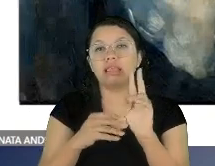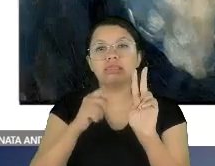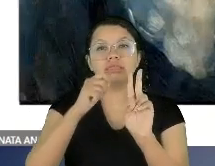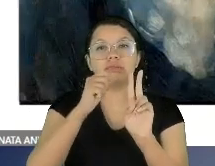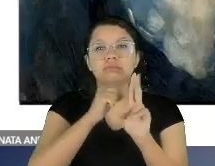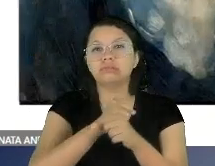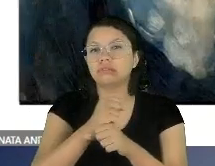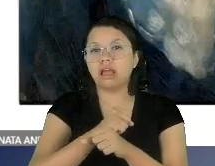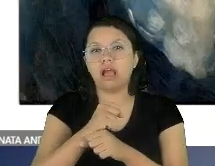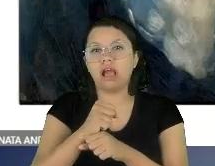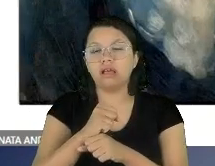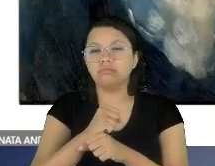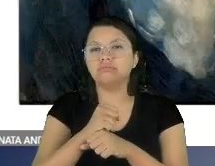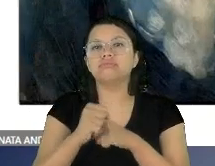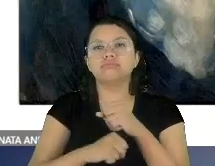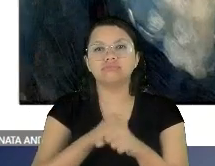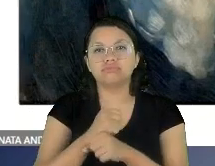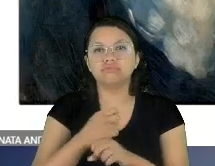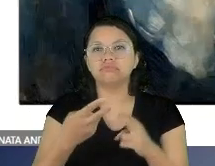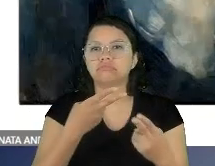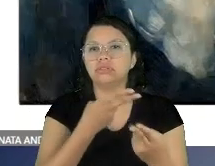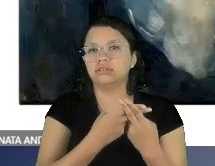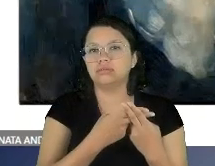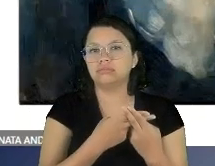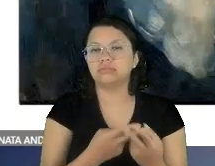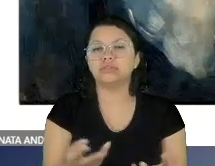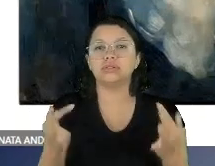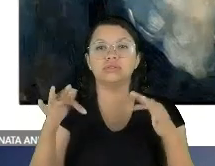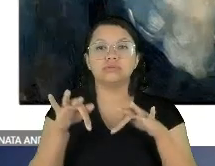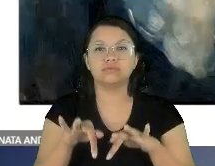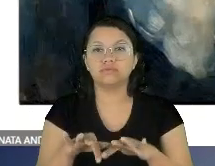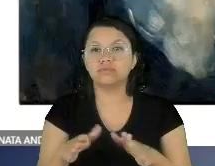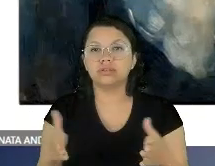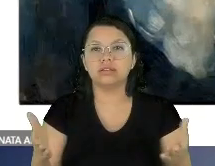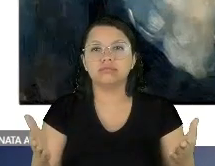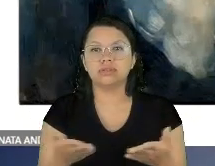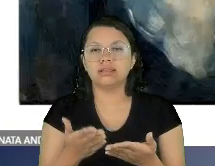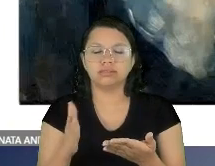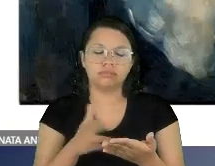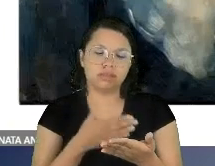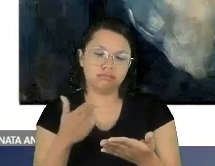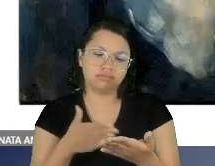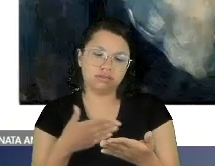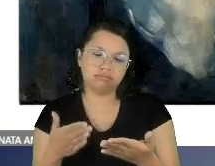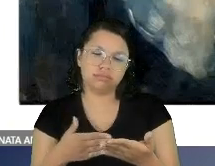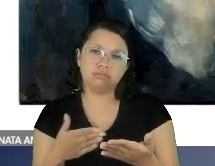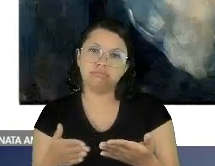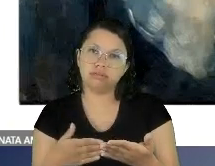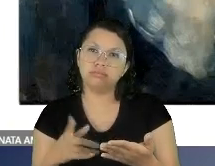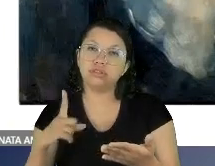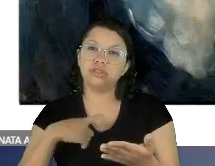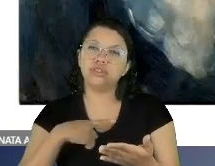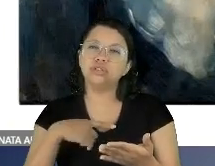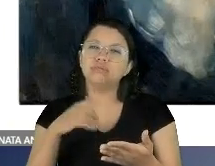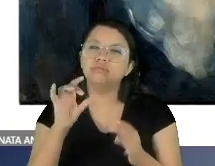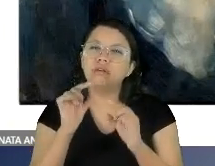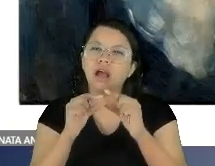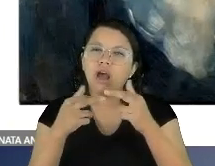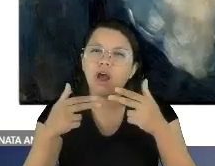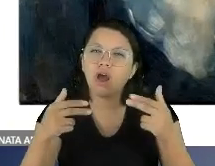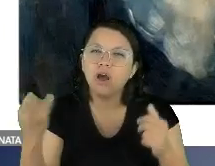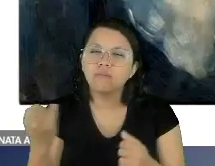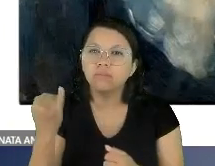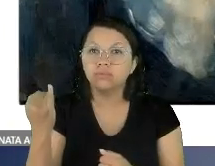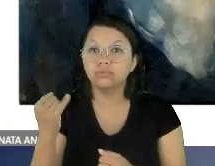de prisão. E, no final desses artigos, tinha a cereja do bolo, gente. Se